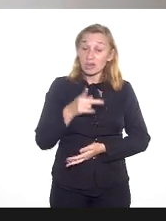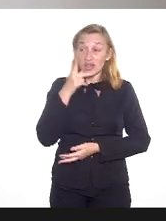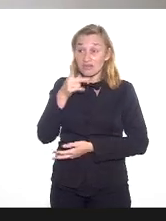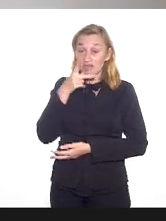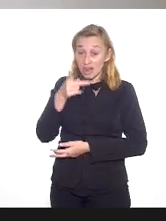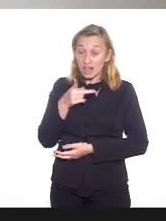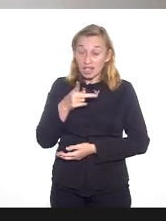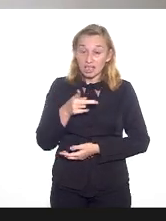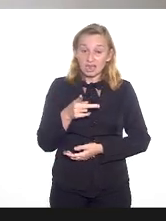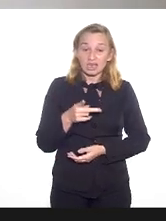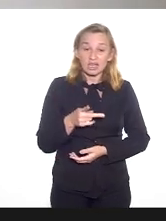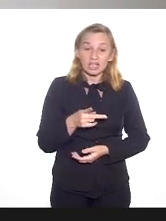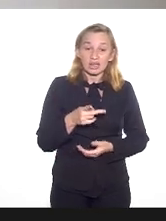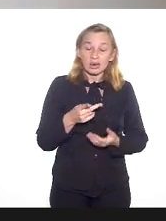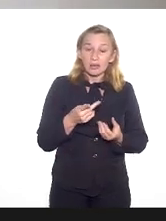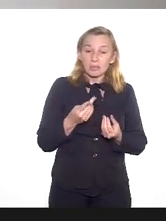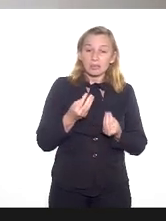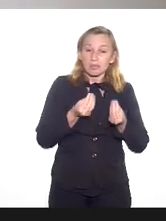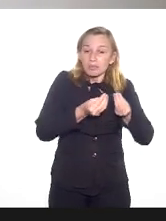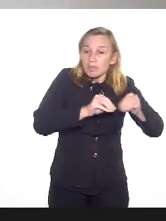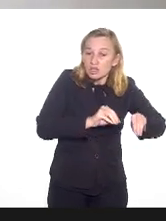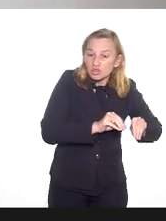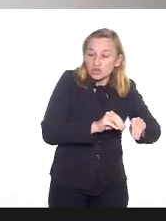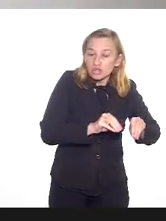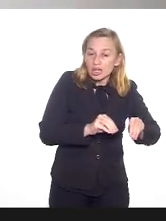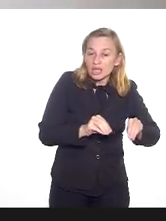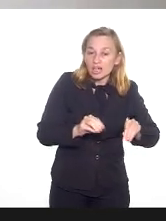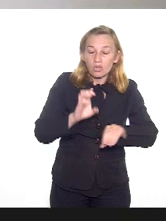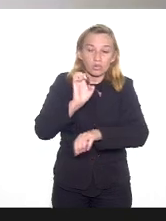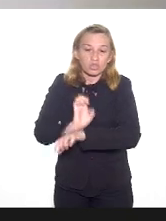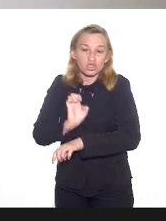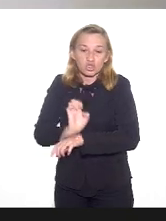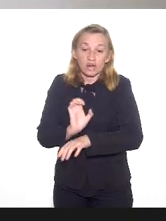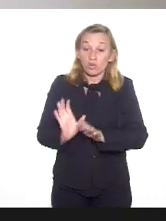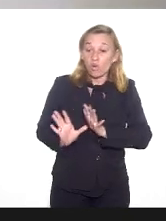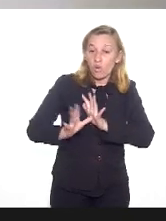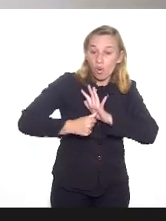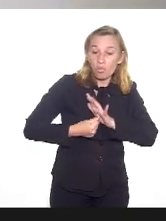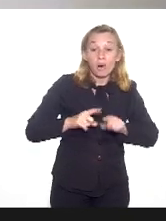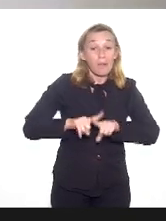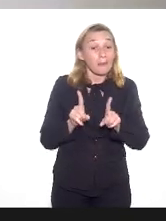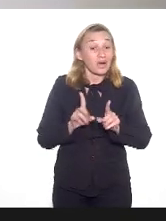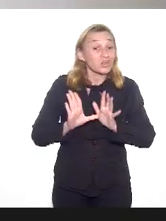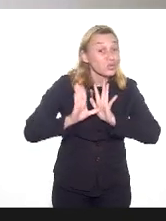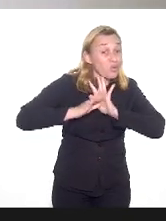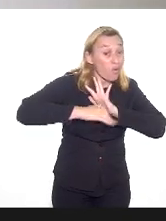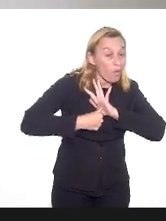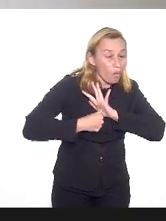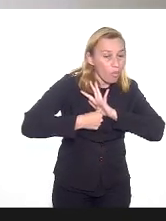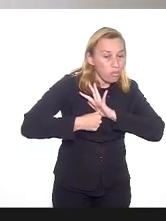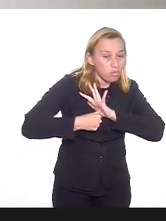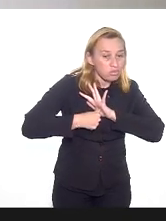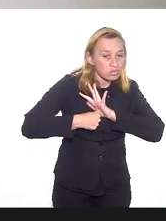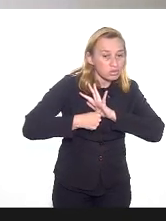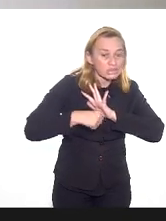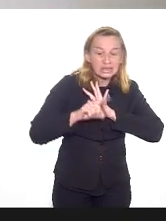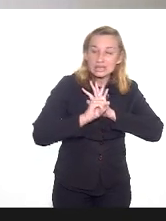que afetaria a credibilidade do Estado, que é de propor um calote. Só que um calote não em